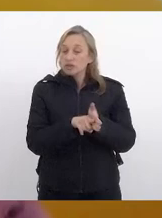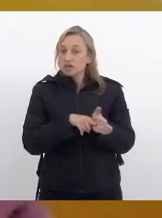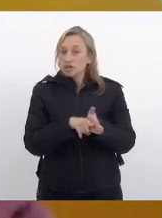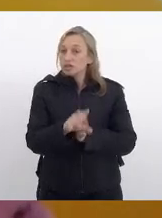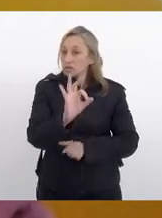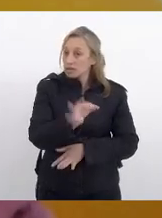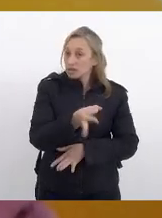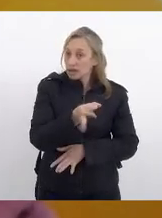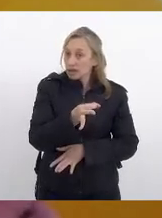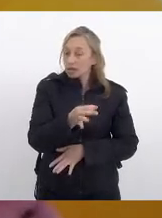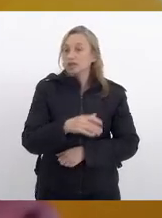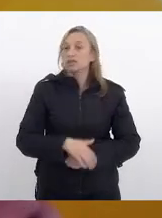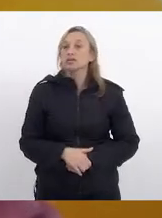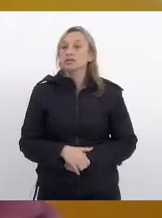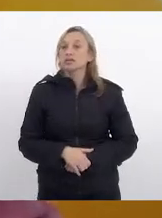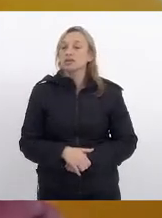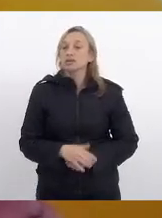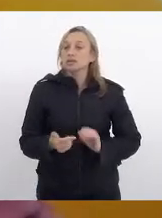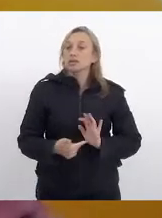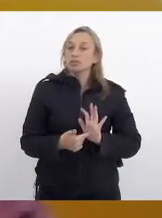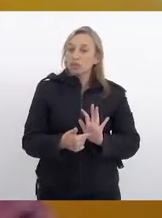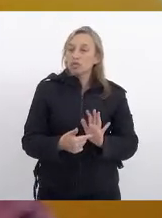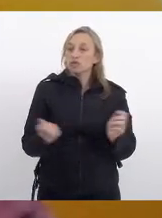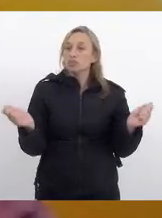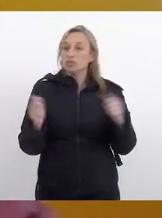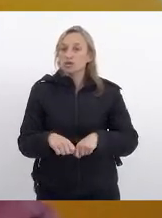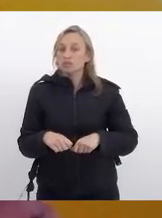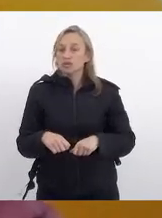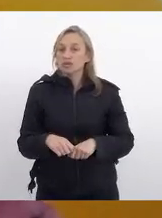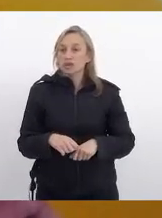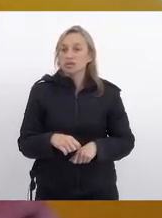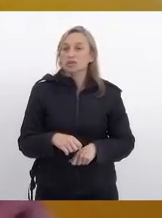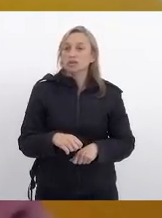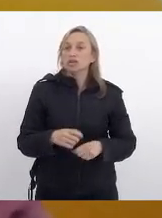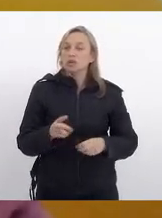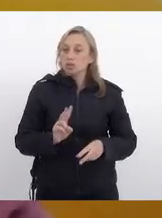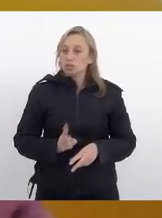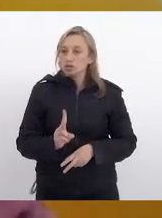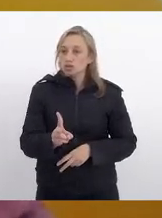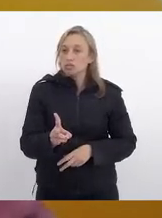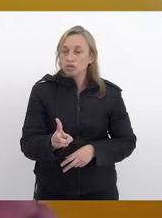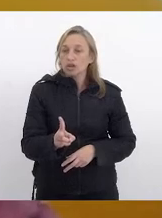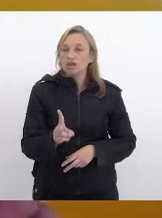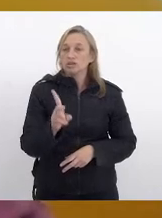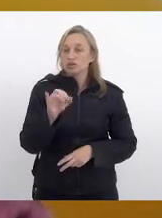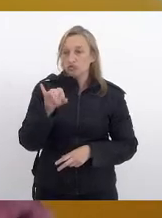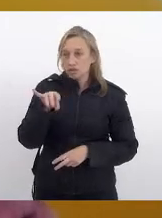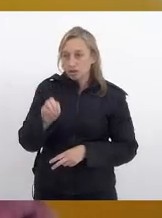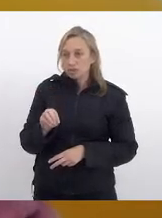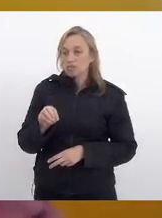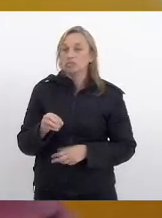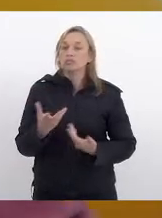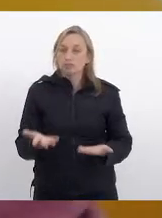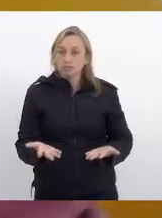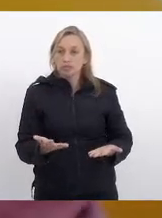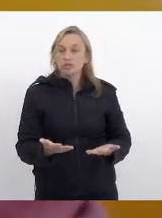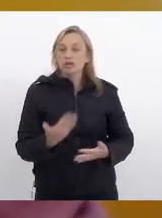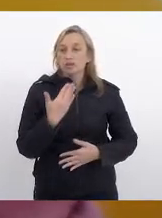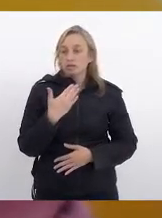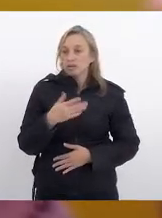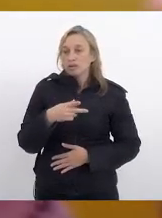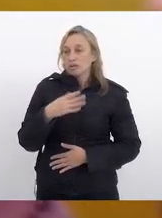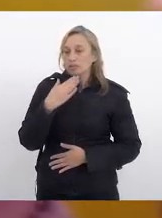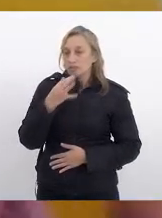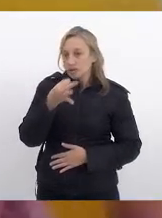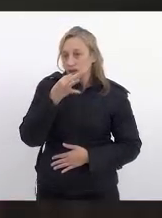específica equipoeste a possibilidade destes veículos continuarem rodando sem nenhum risco dos Estudantes e se aparece